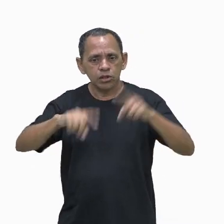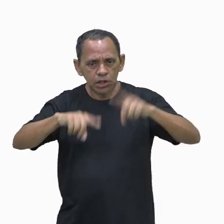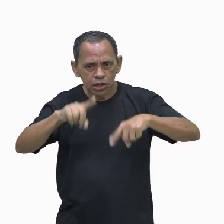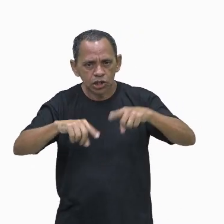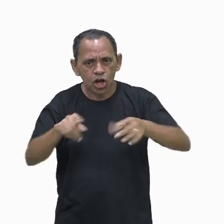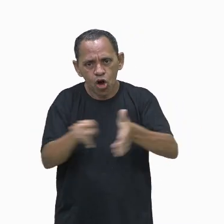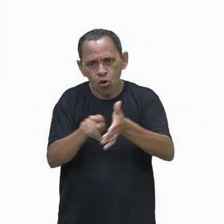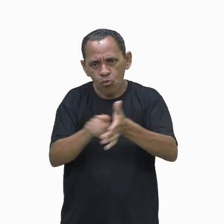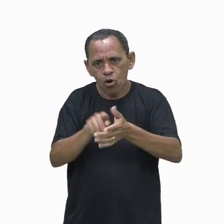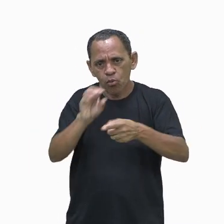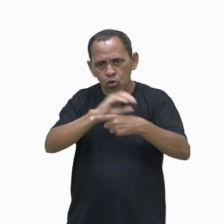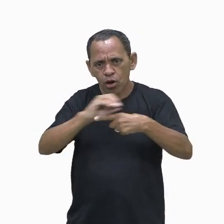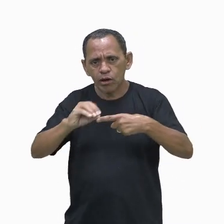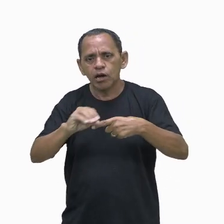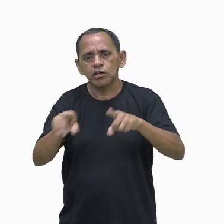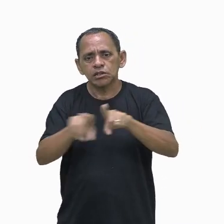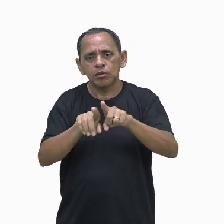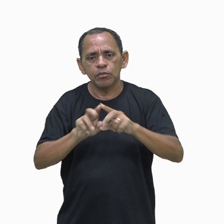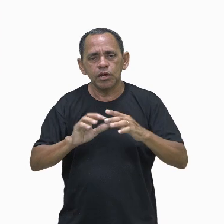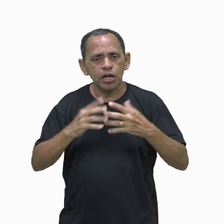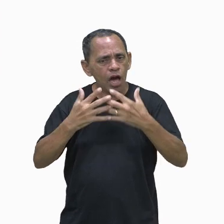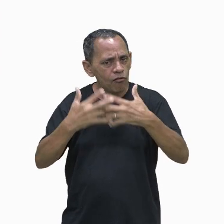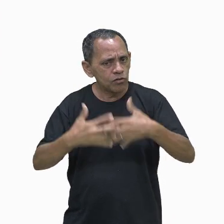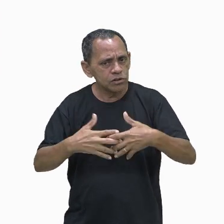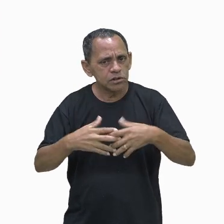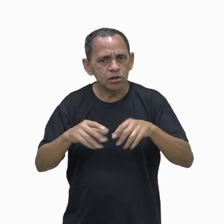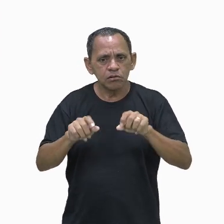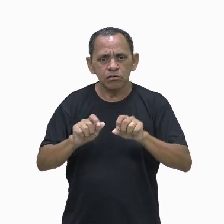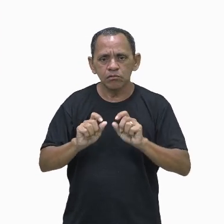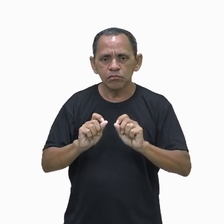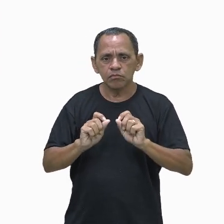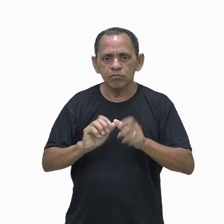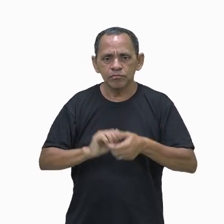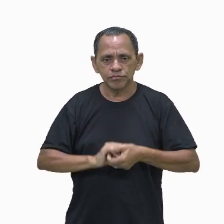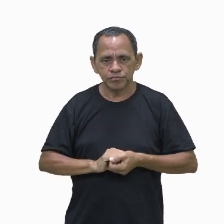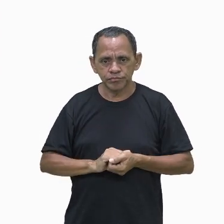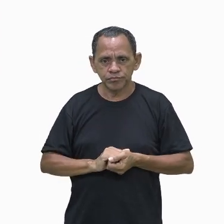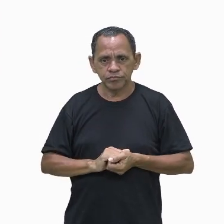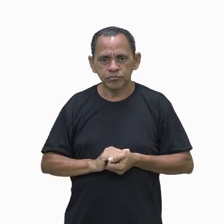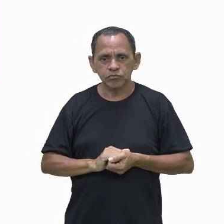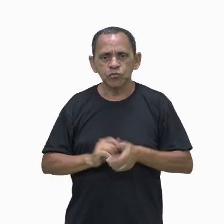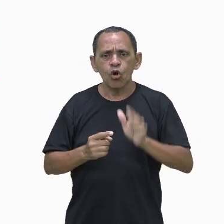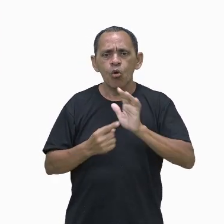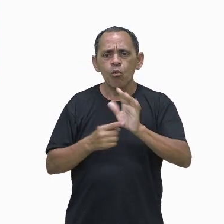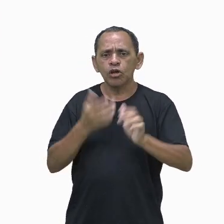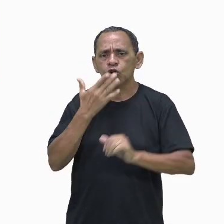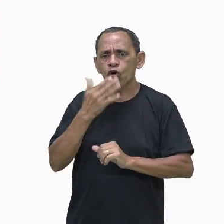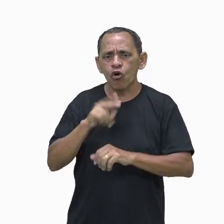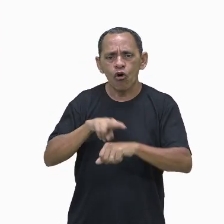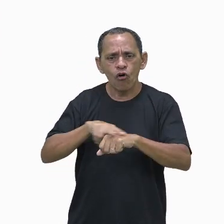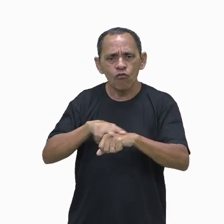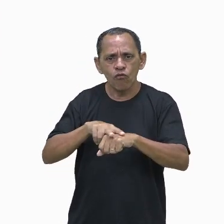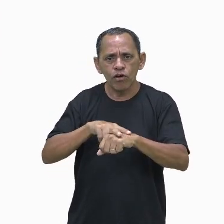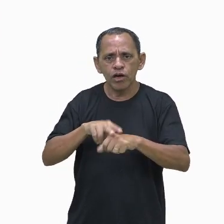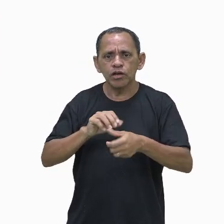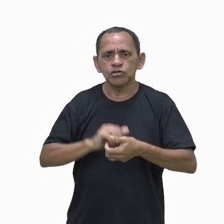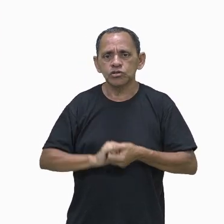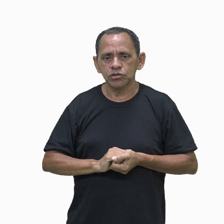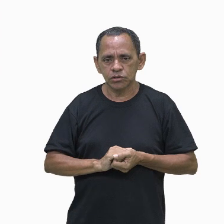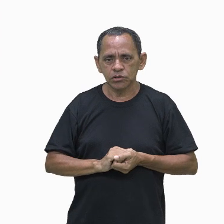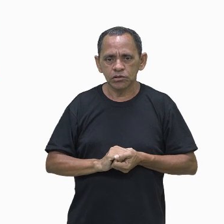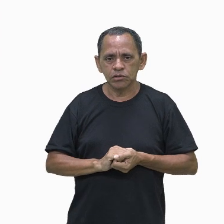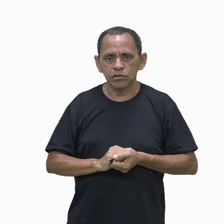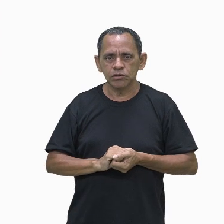a função amino, né, presente em destaque em verde, e a função carboxila em